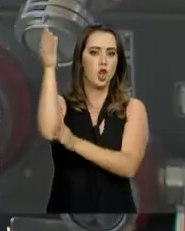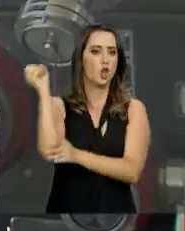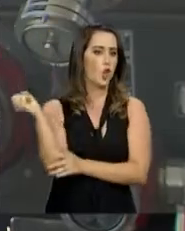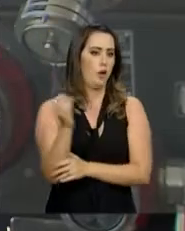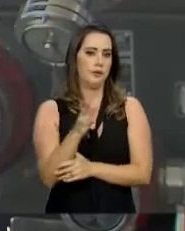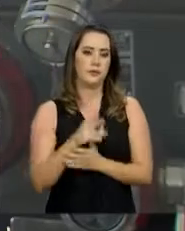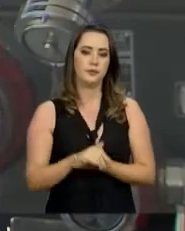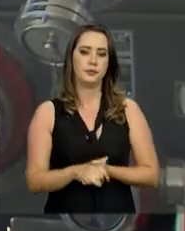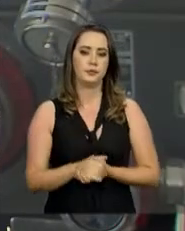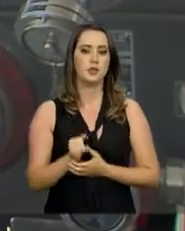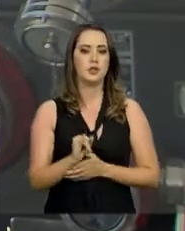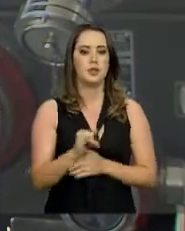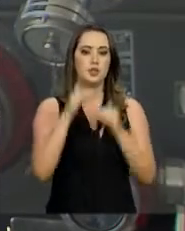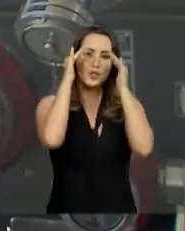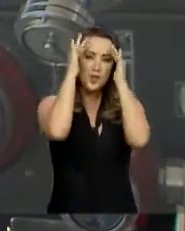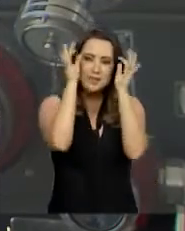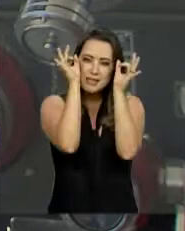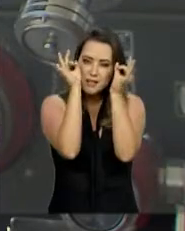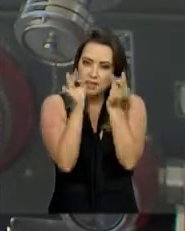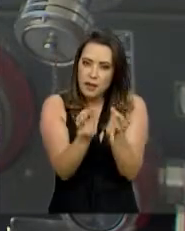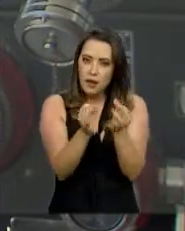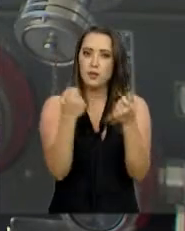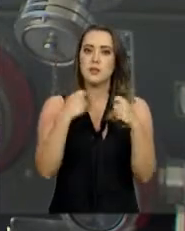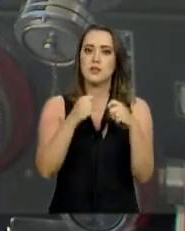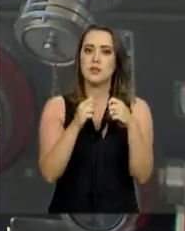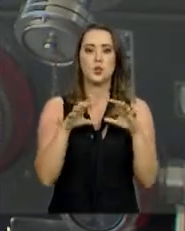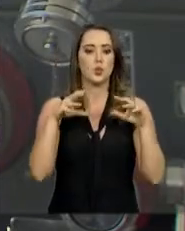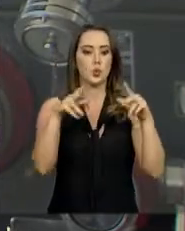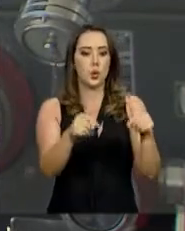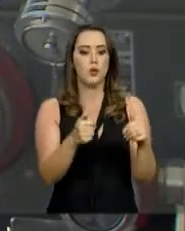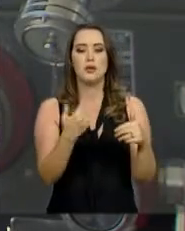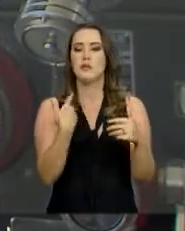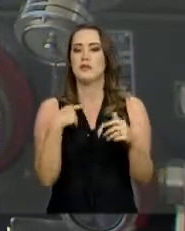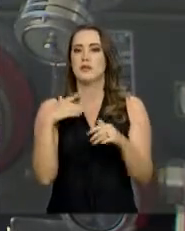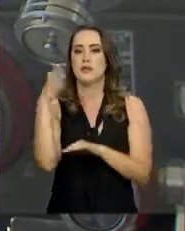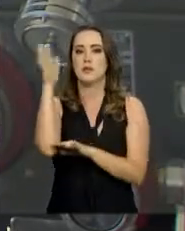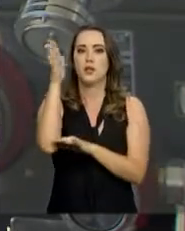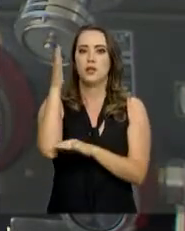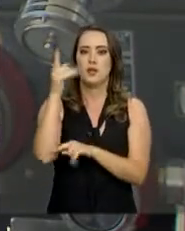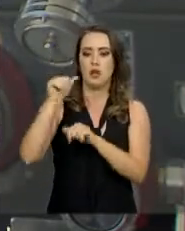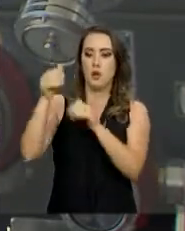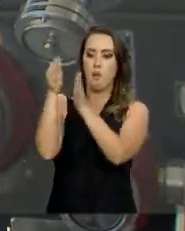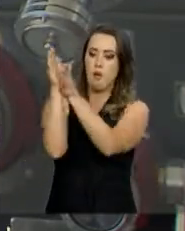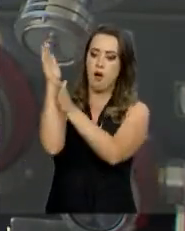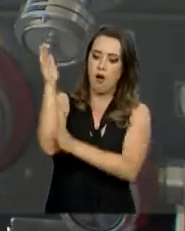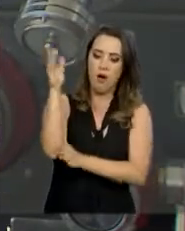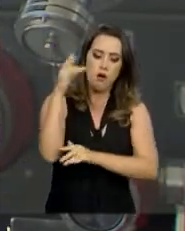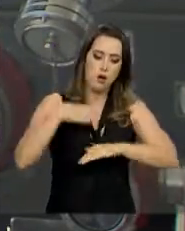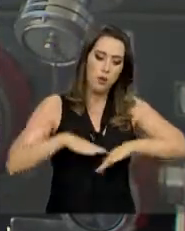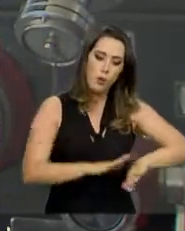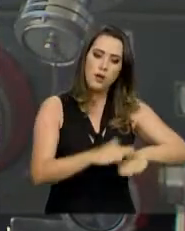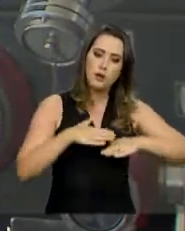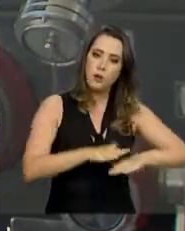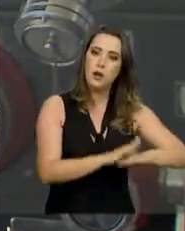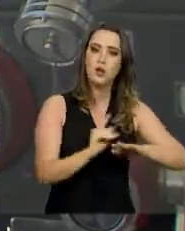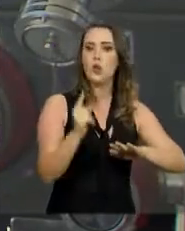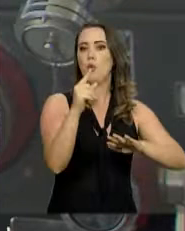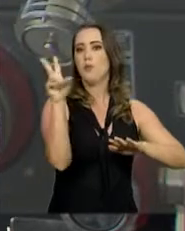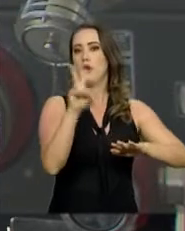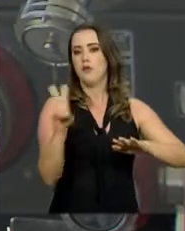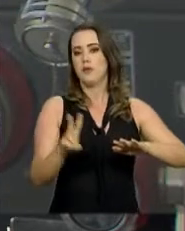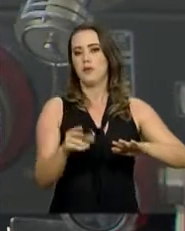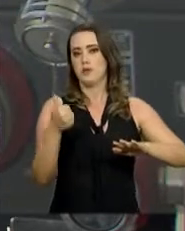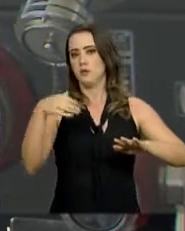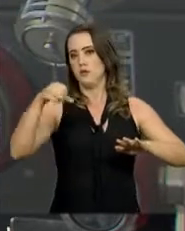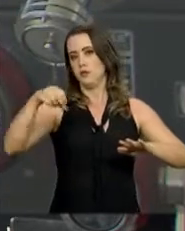Se fosse seguir a risca, você teria que guardar todas as bandeiras e fazer a incineração uma vez só no dia